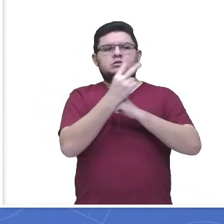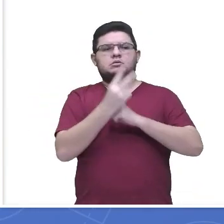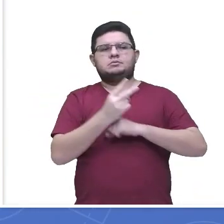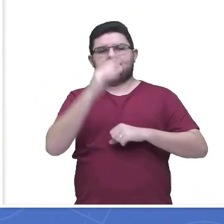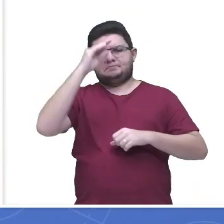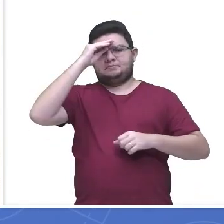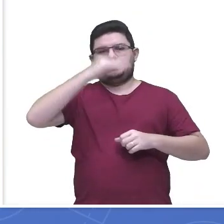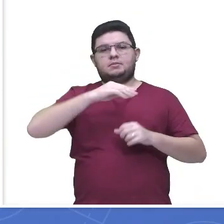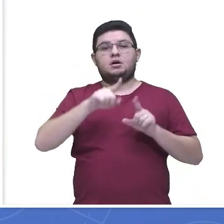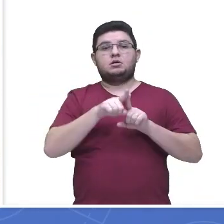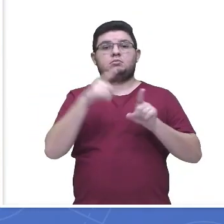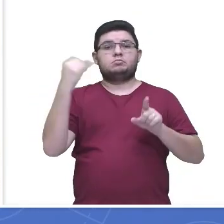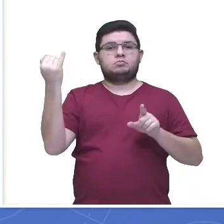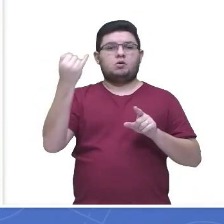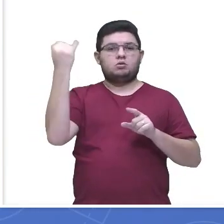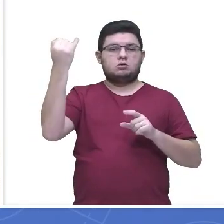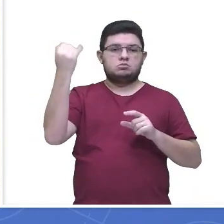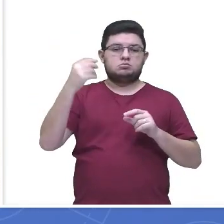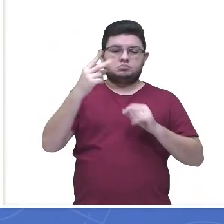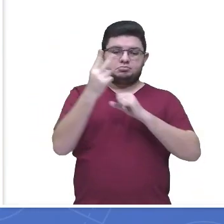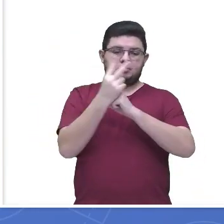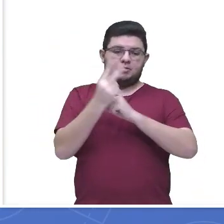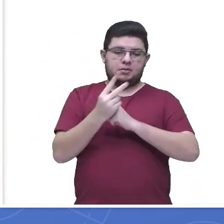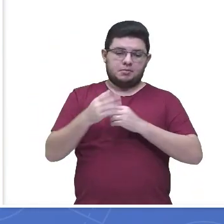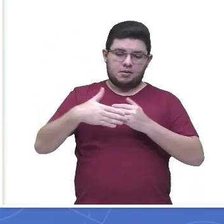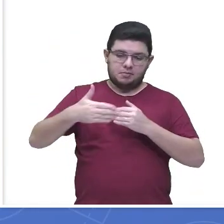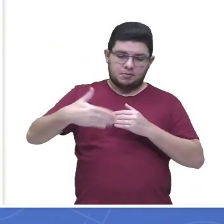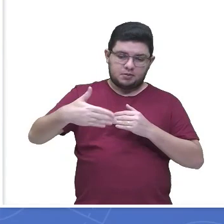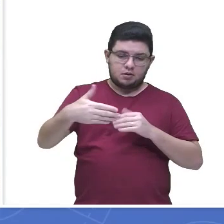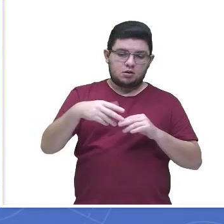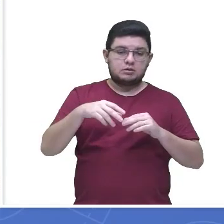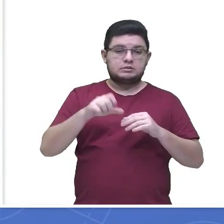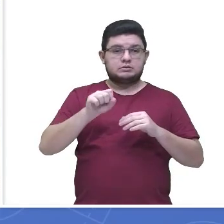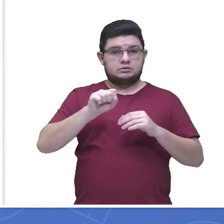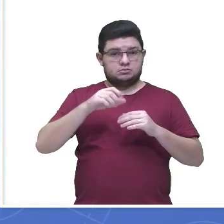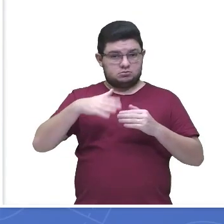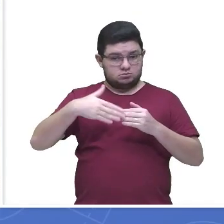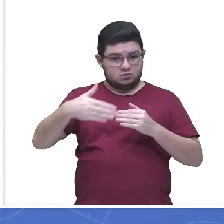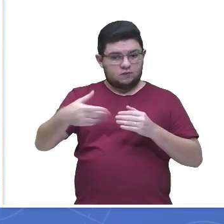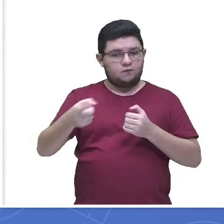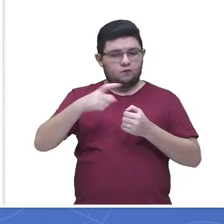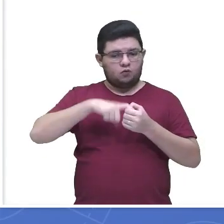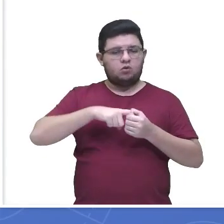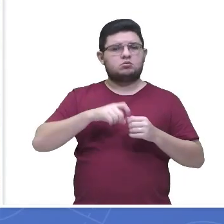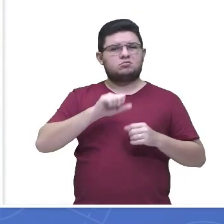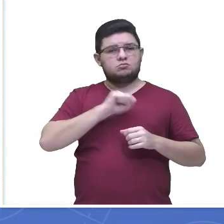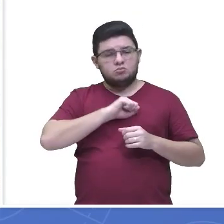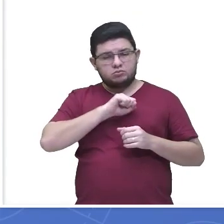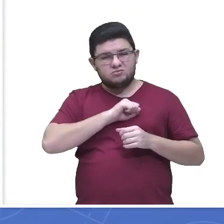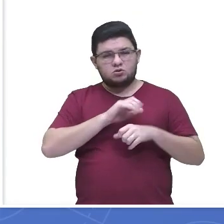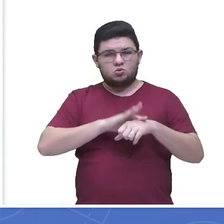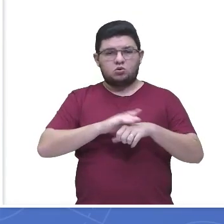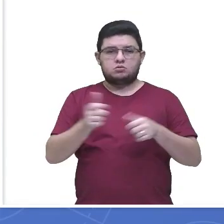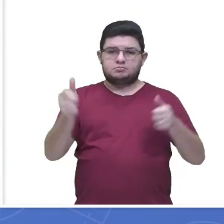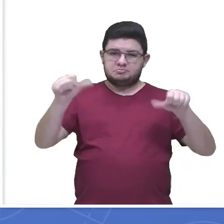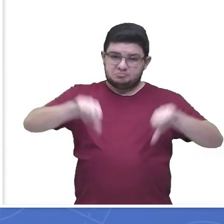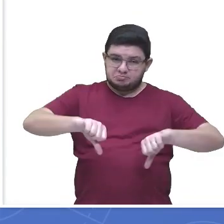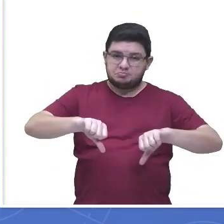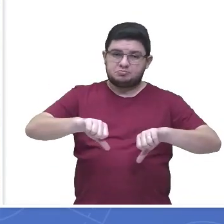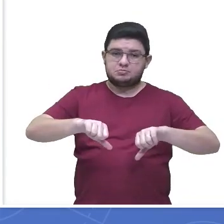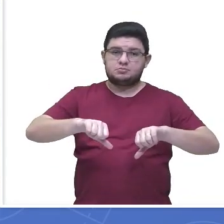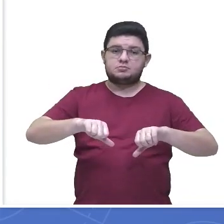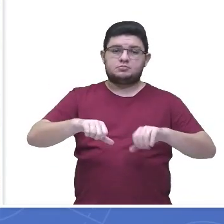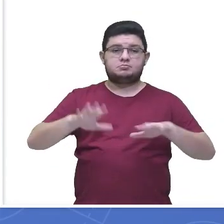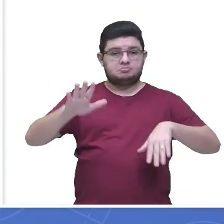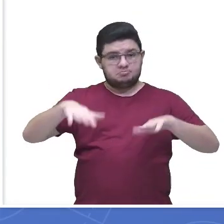tratamento até o final, porque se não for bem tratado, né, ela pode retornar, certo? E até às vezes mais intensa. Uma